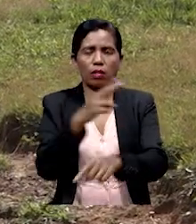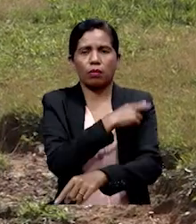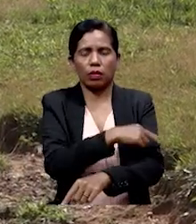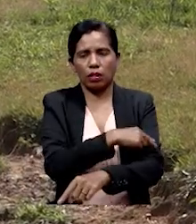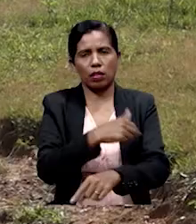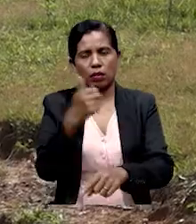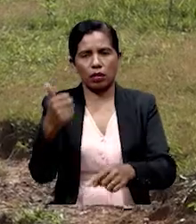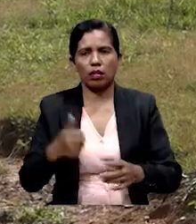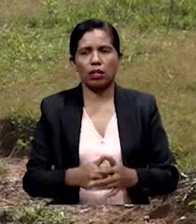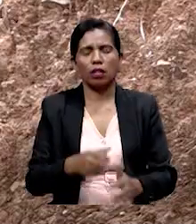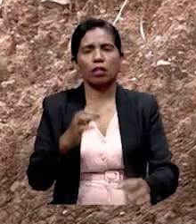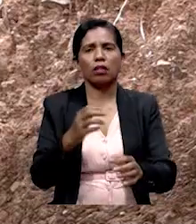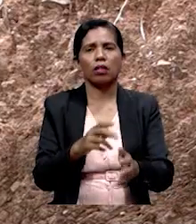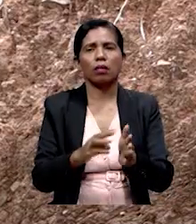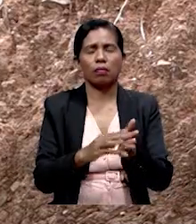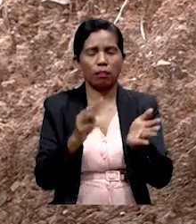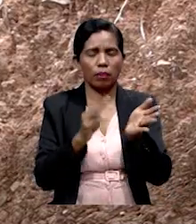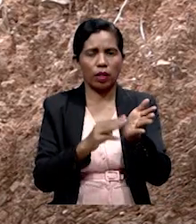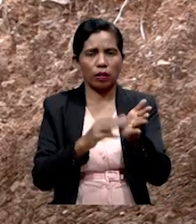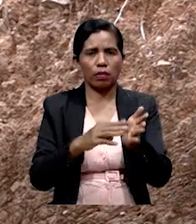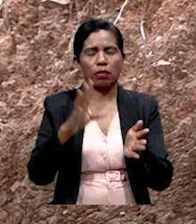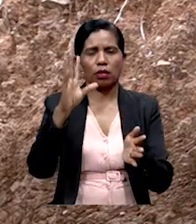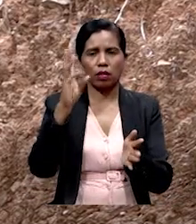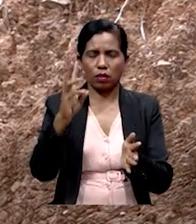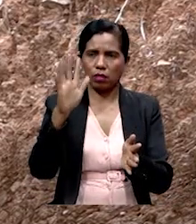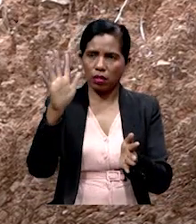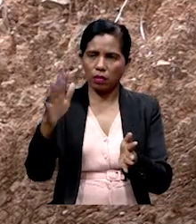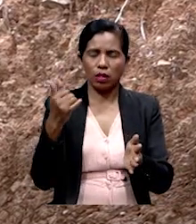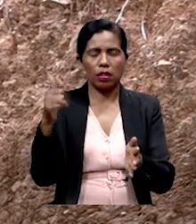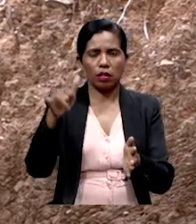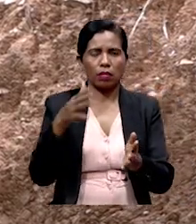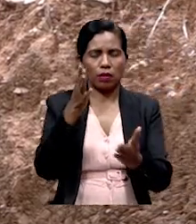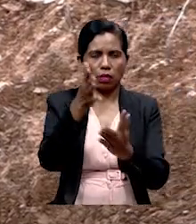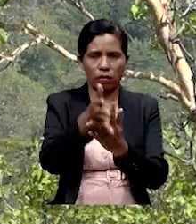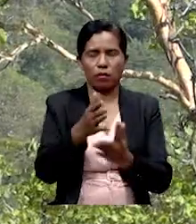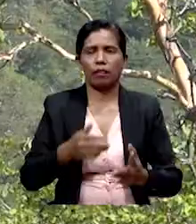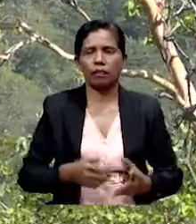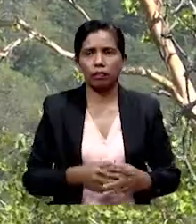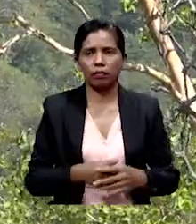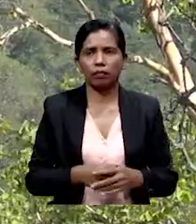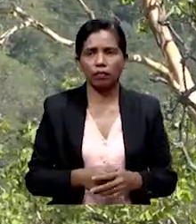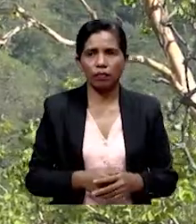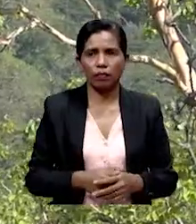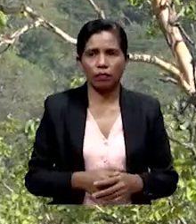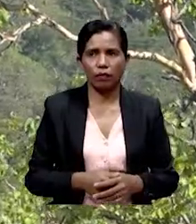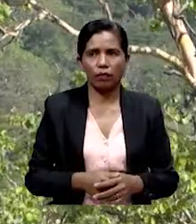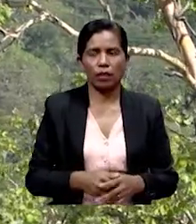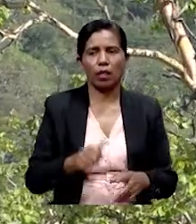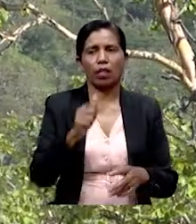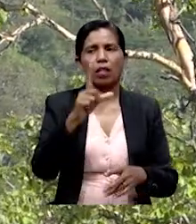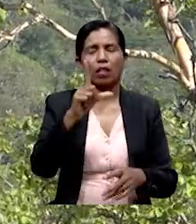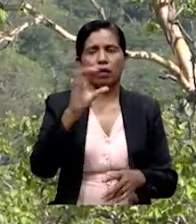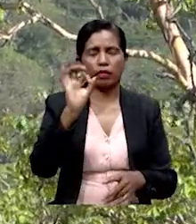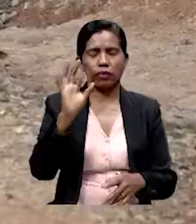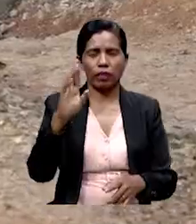selo tamba quase quilômetro 5 ou 6 sira mos serberto posto tratamento selo Habitante Alfredo Xavier Triste,